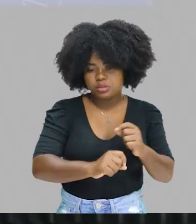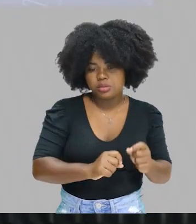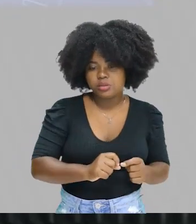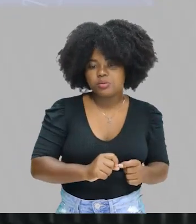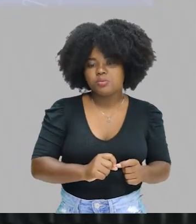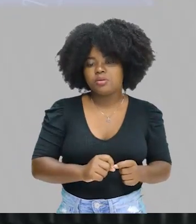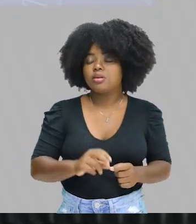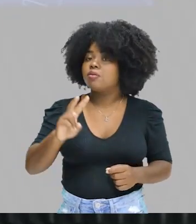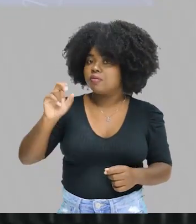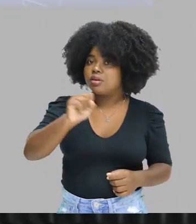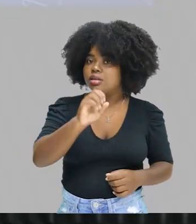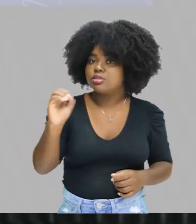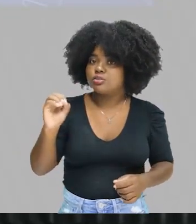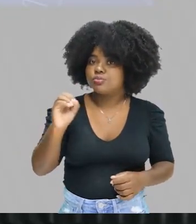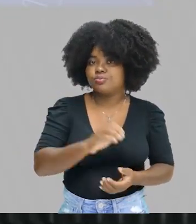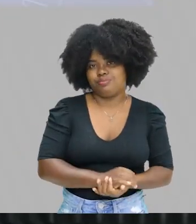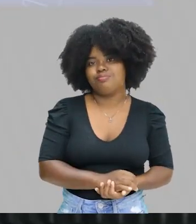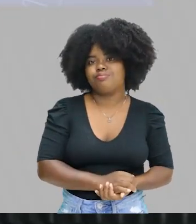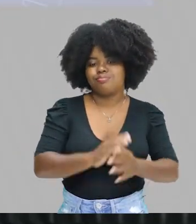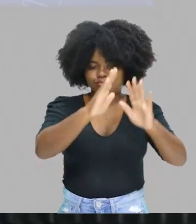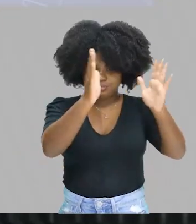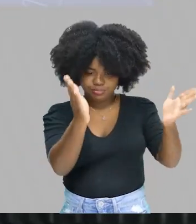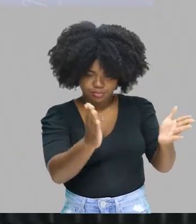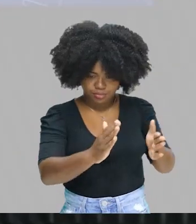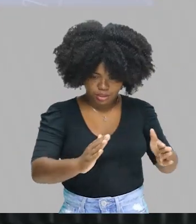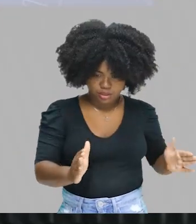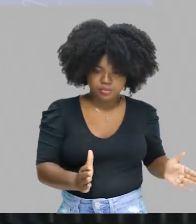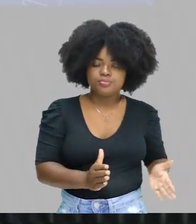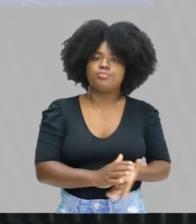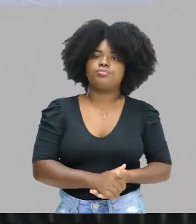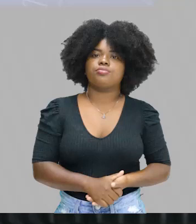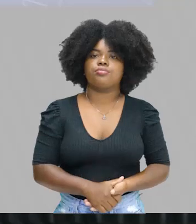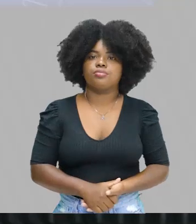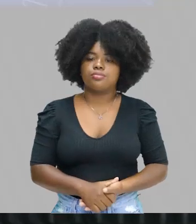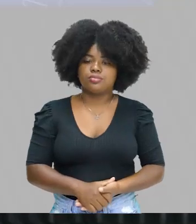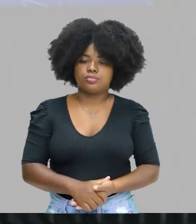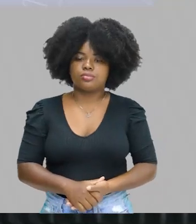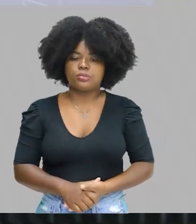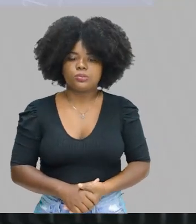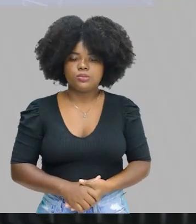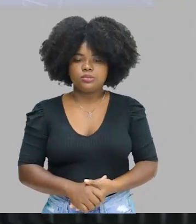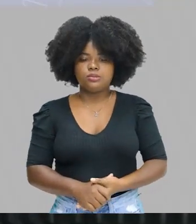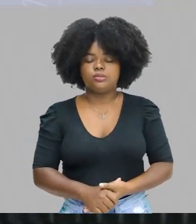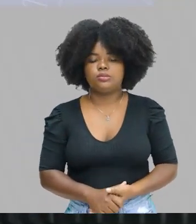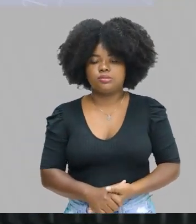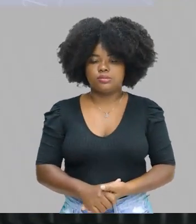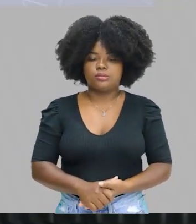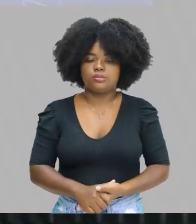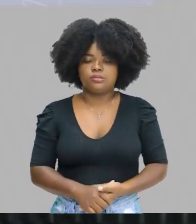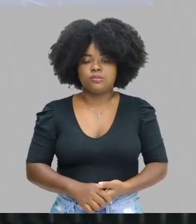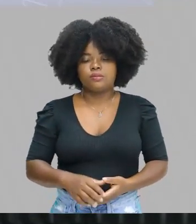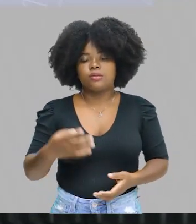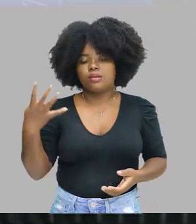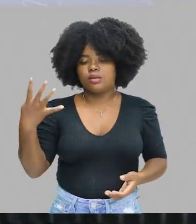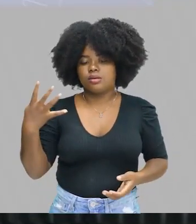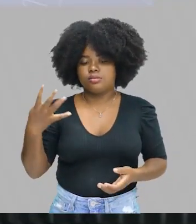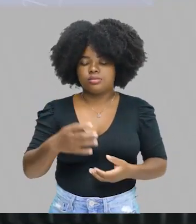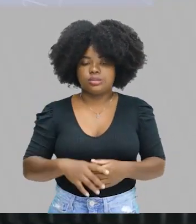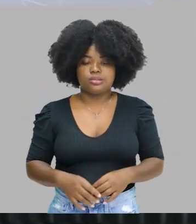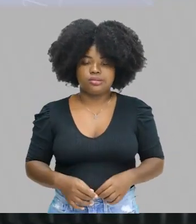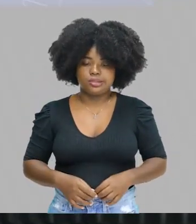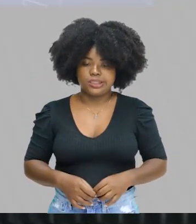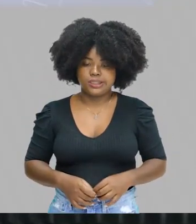de um vaso. Fica bem interessante, na internet você encontra muito disso, do faça você mesmo e suje sua casa toda, mas é bem legal. Corte, dobra e solda de